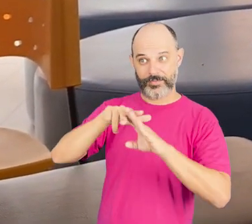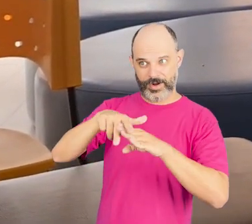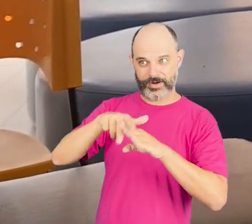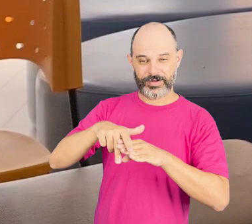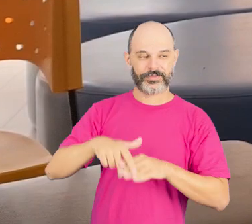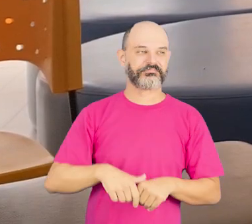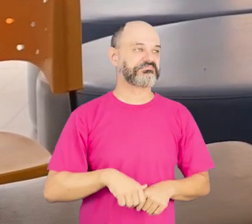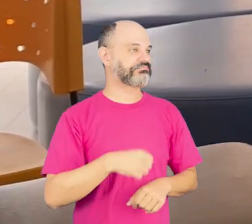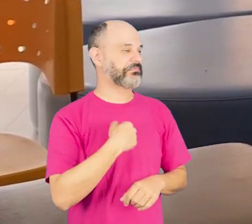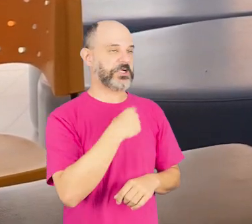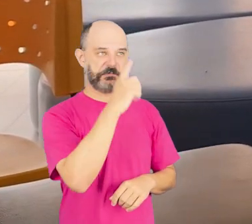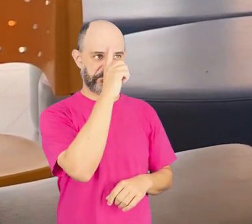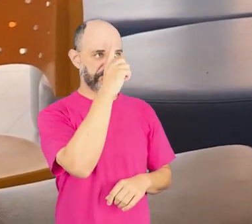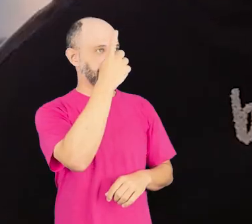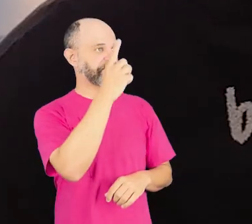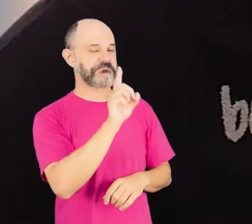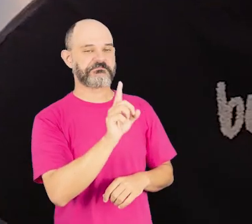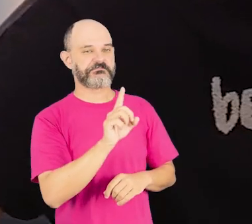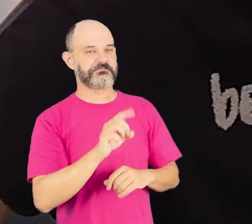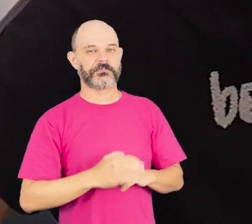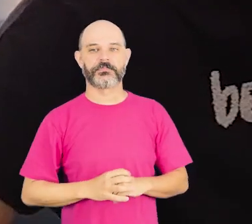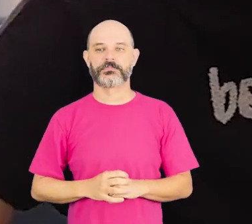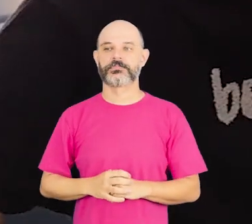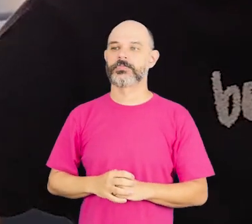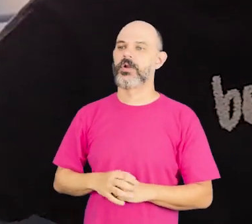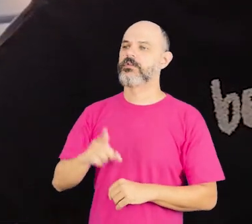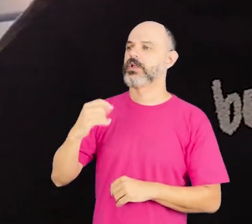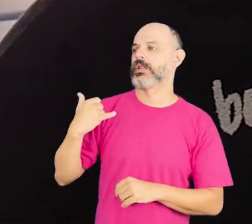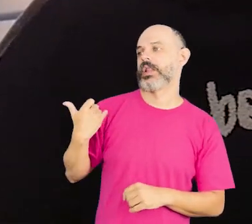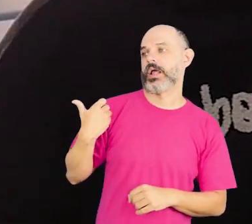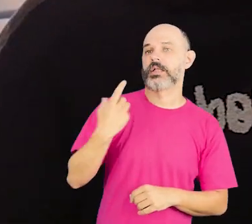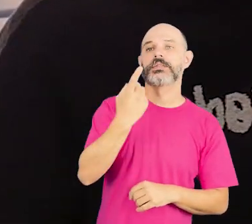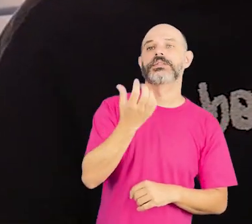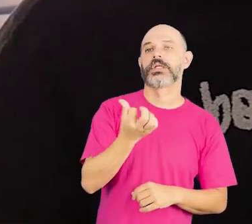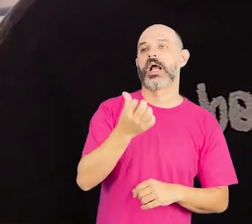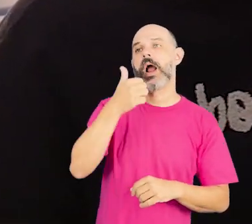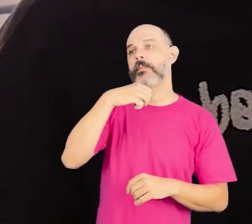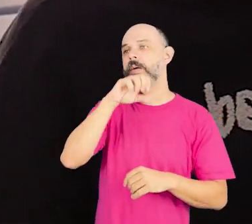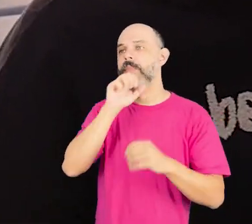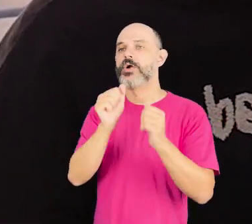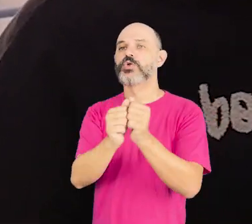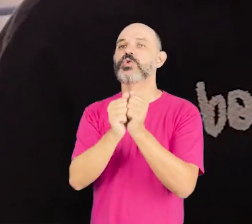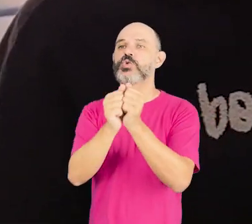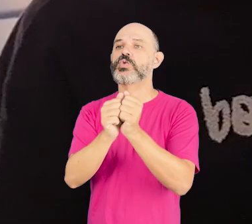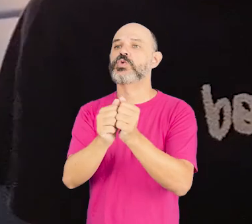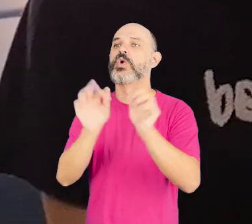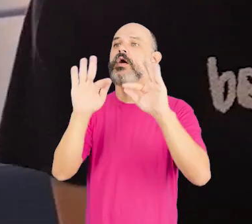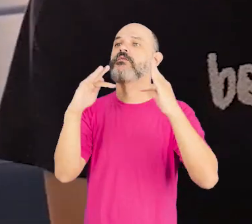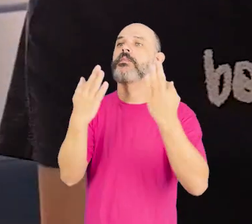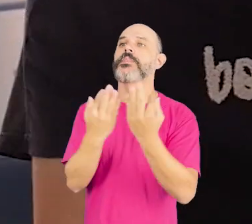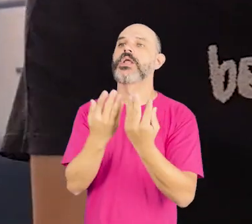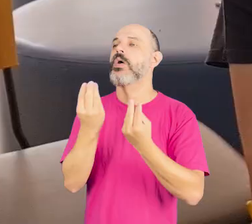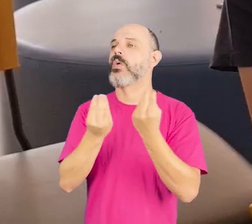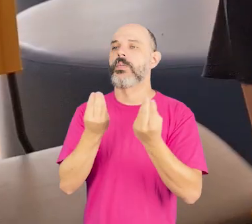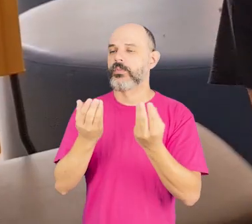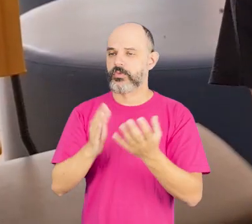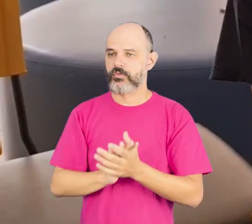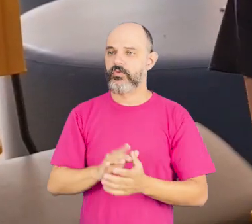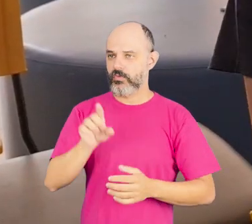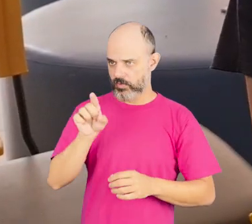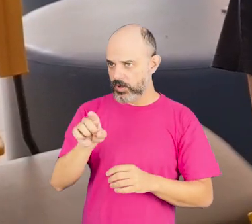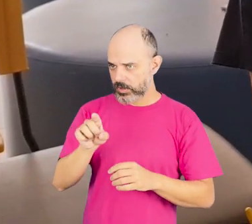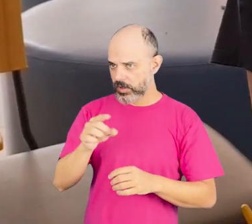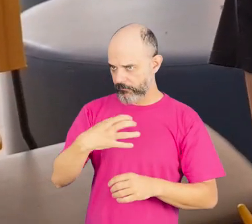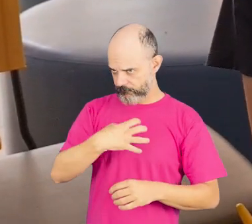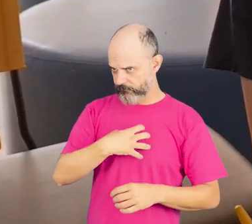Não, não imaginava. Agora eu quero que você fale uma coisa, você já tem 16 anos tal, e sua mãe está aqui com você num espaço que é para a família.